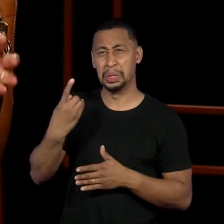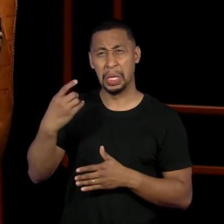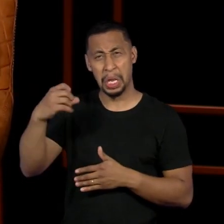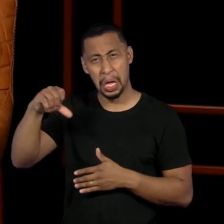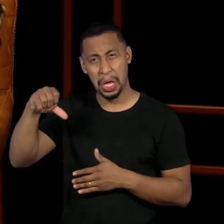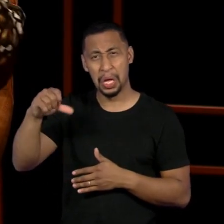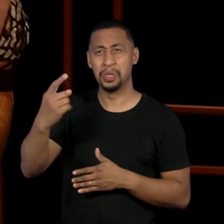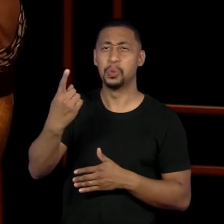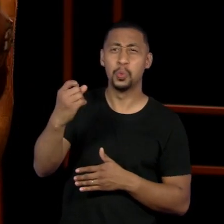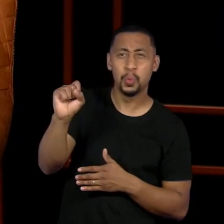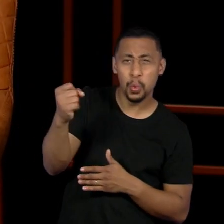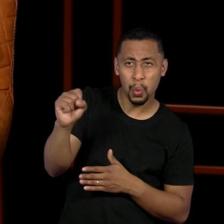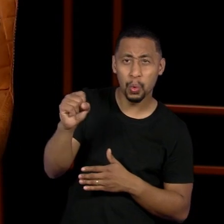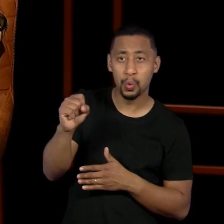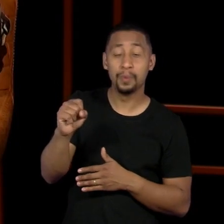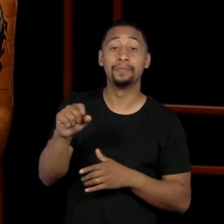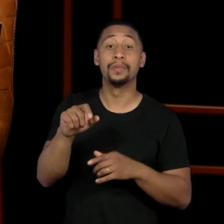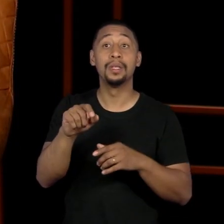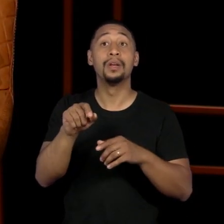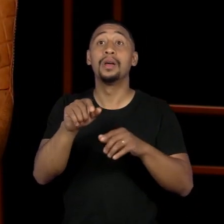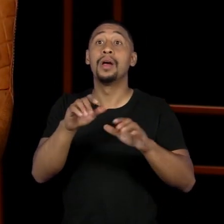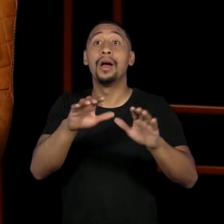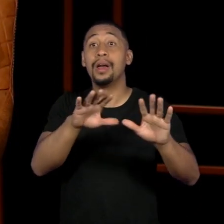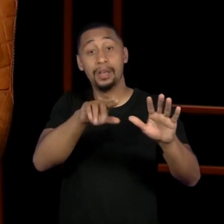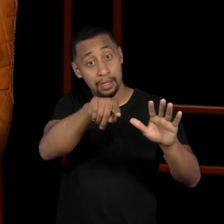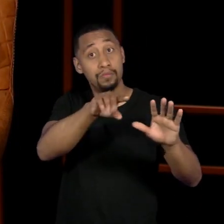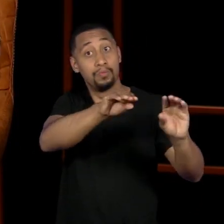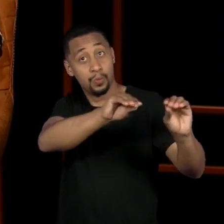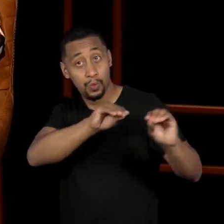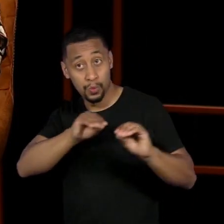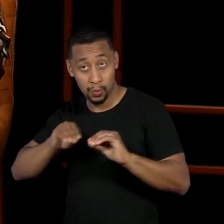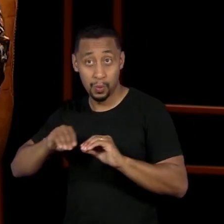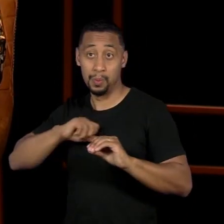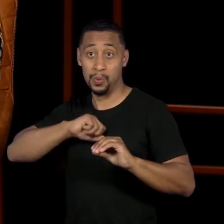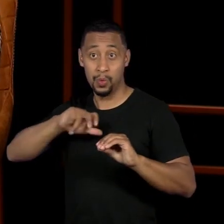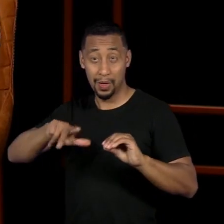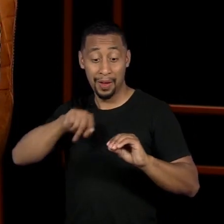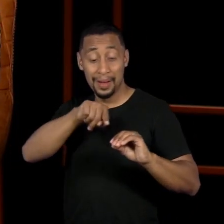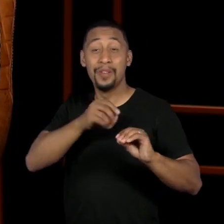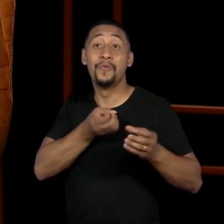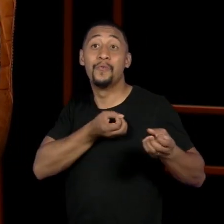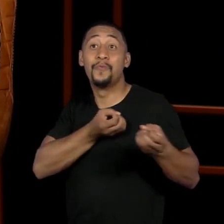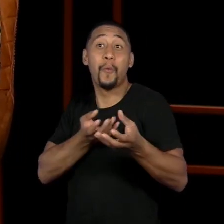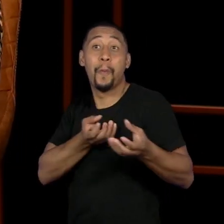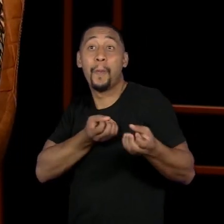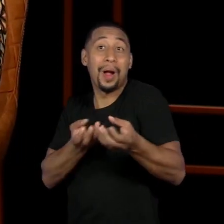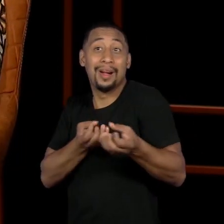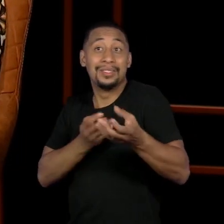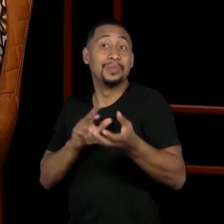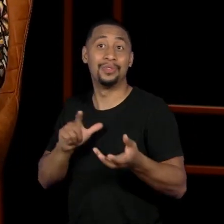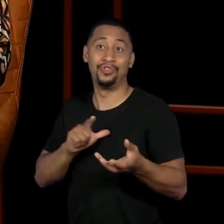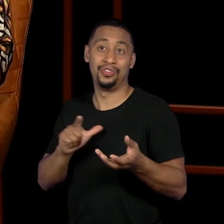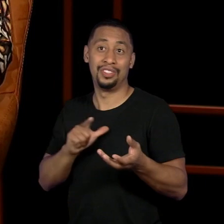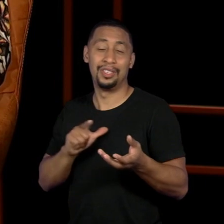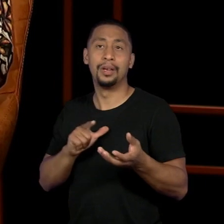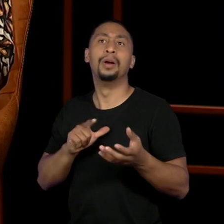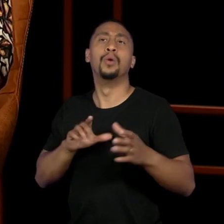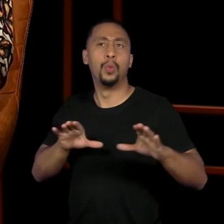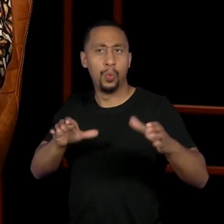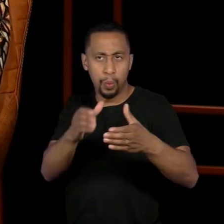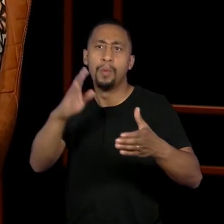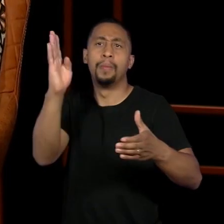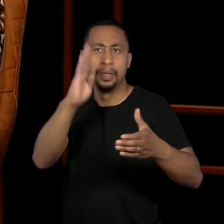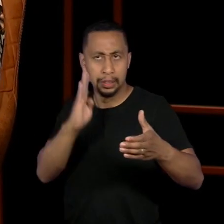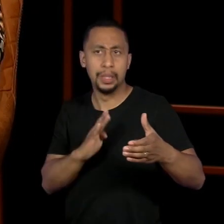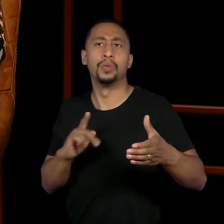E com ele veio toda a informação. Havia já muitos brasileiros, havia o Iório, com quem eu trabalhei muito, que gravou com o